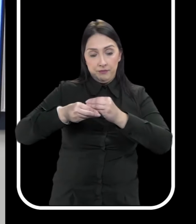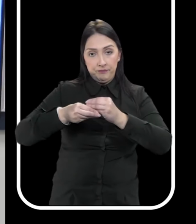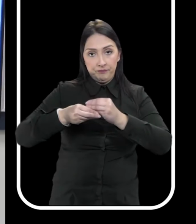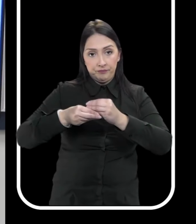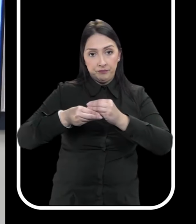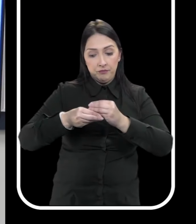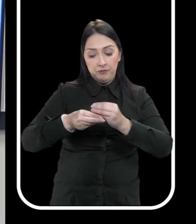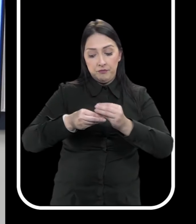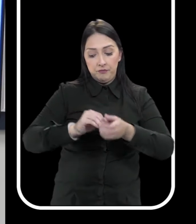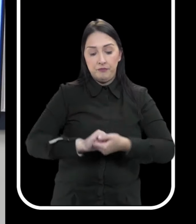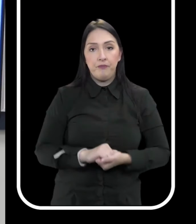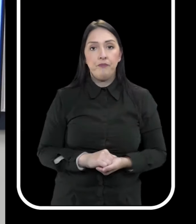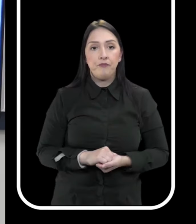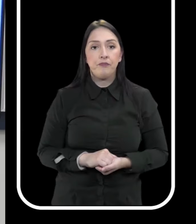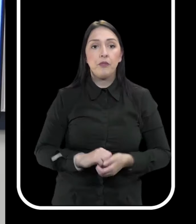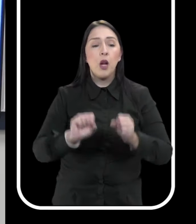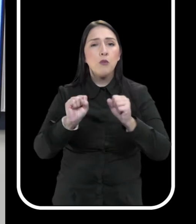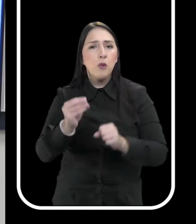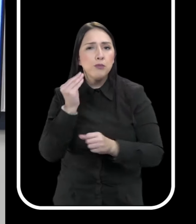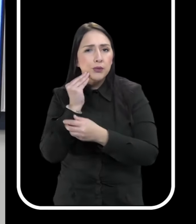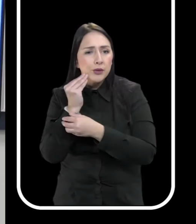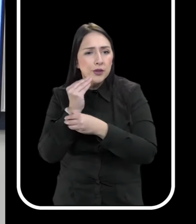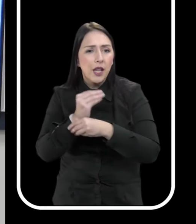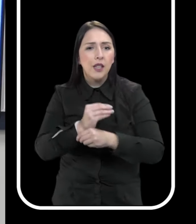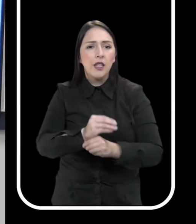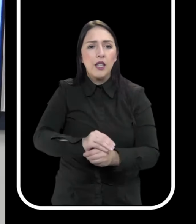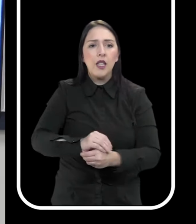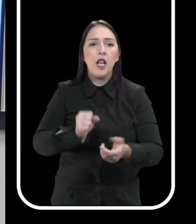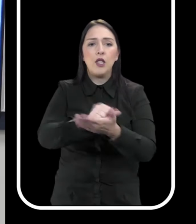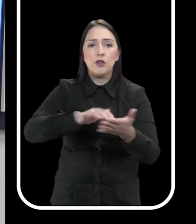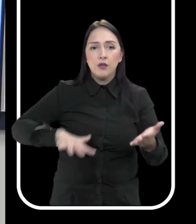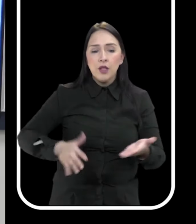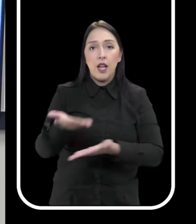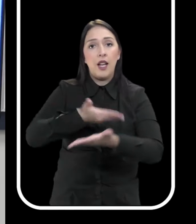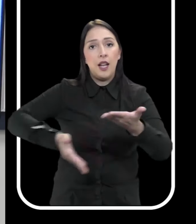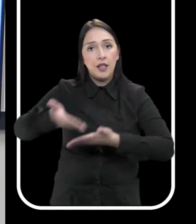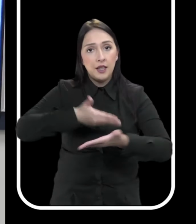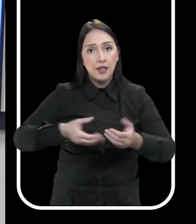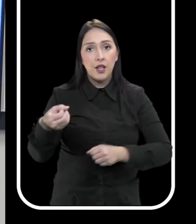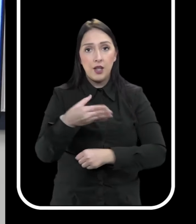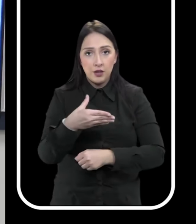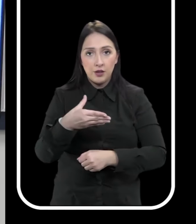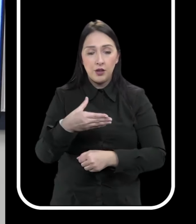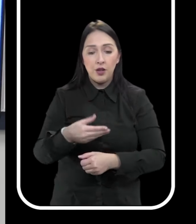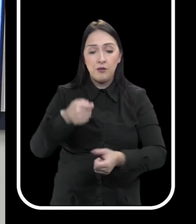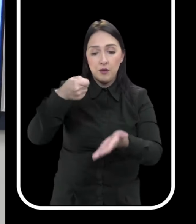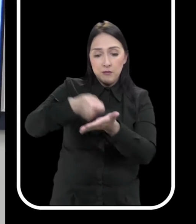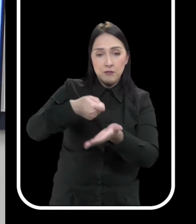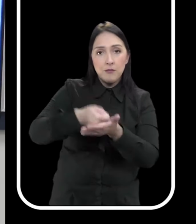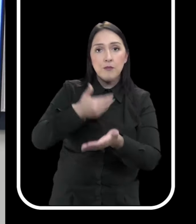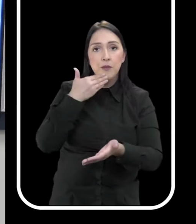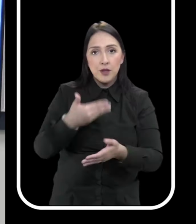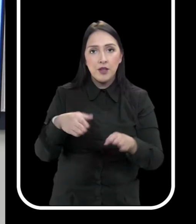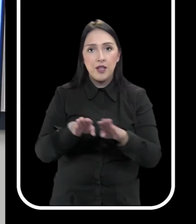implementando essas possibilidades de atividades para atender a essas novas